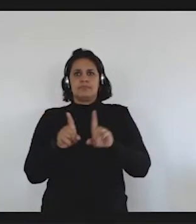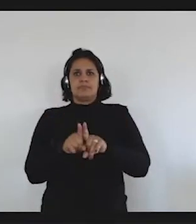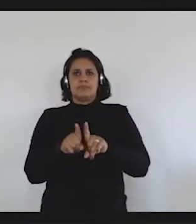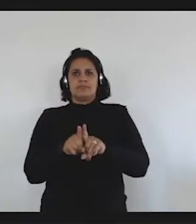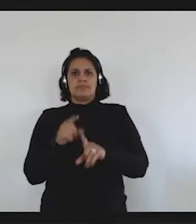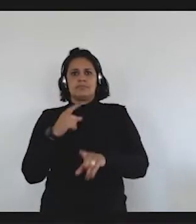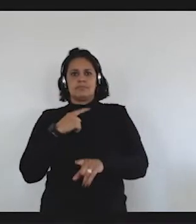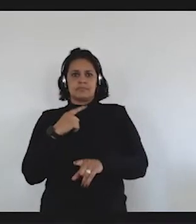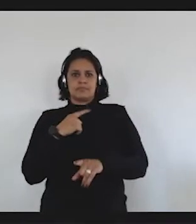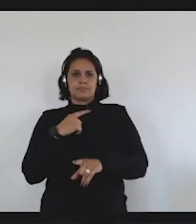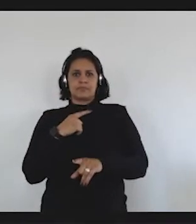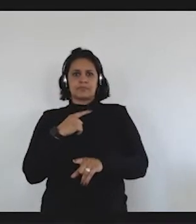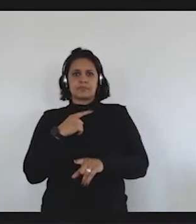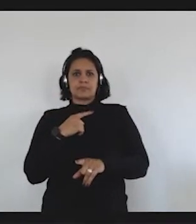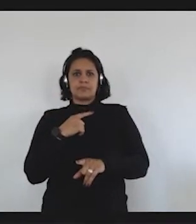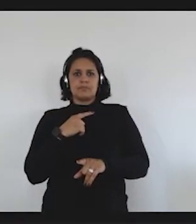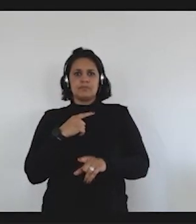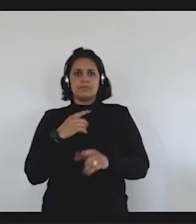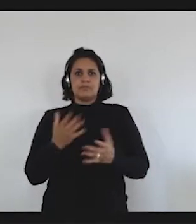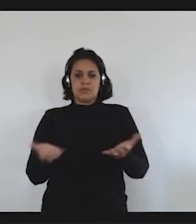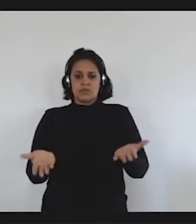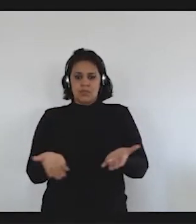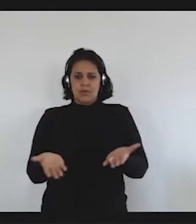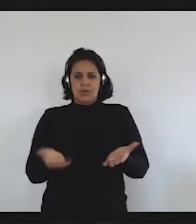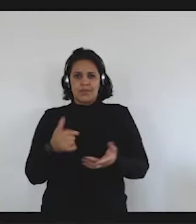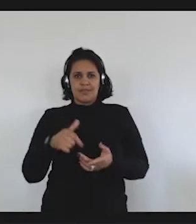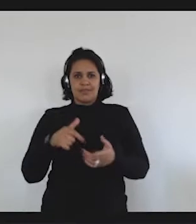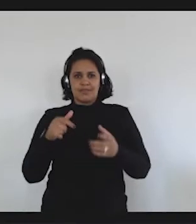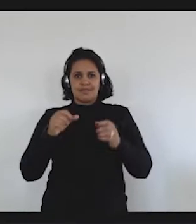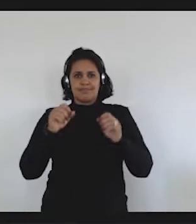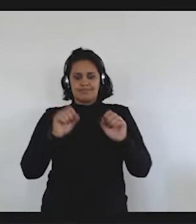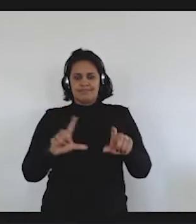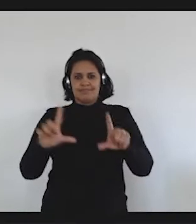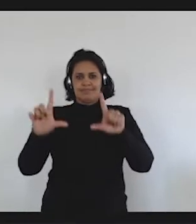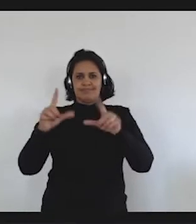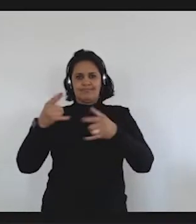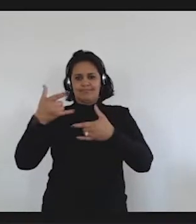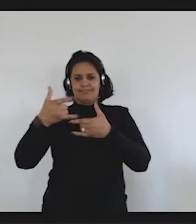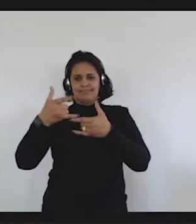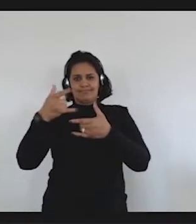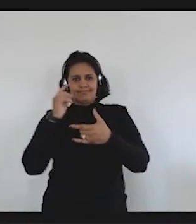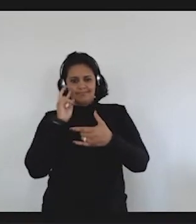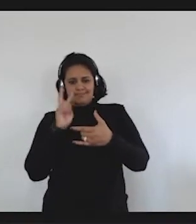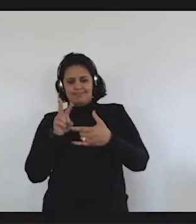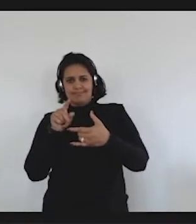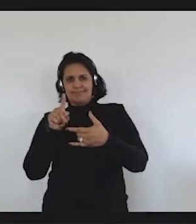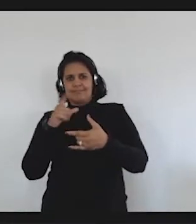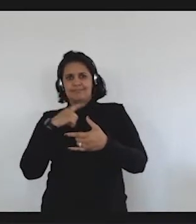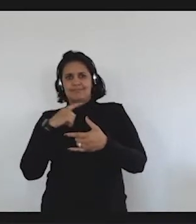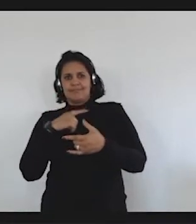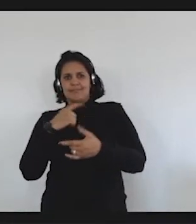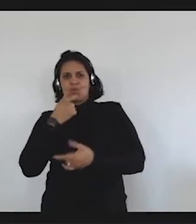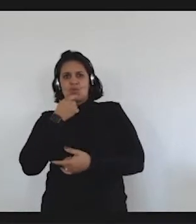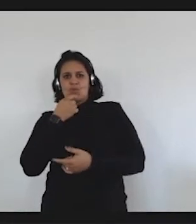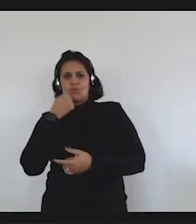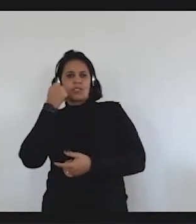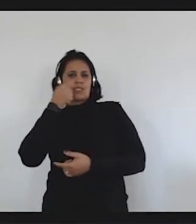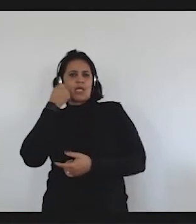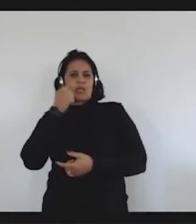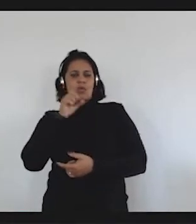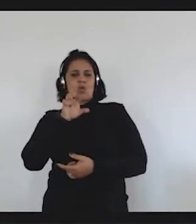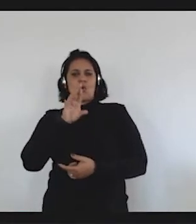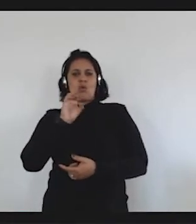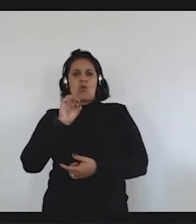aqui no nosso camarim virtual aqui, o nosso senador da República, Rodrigo Pacheco,